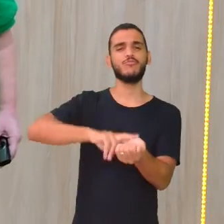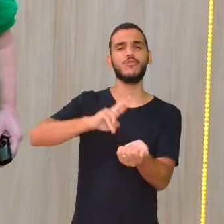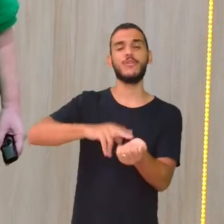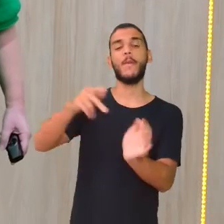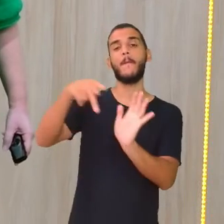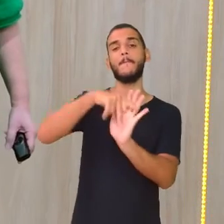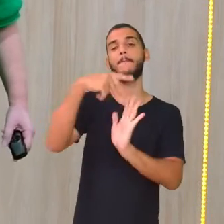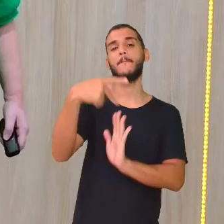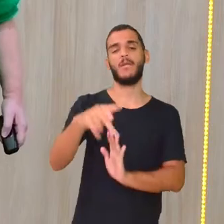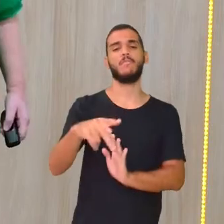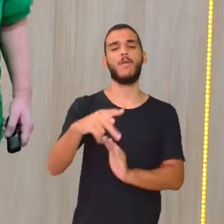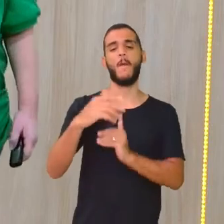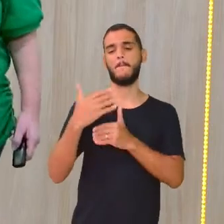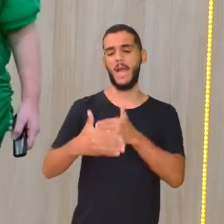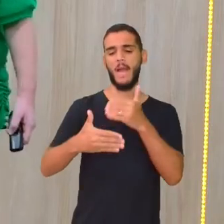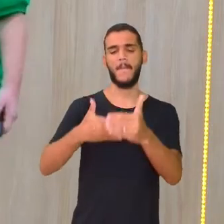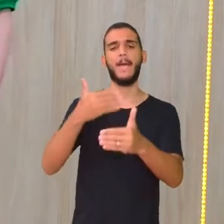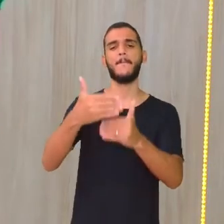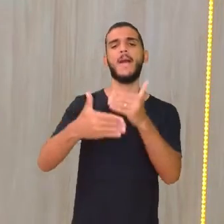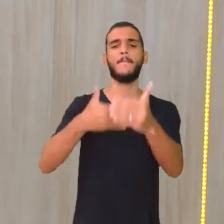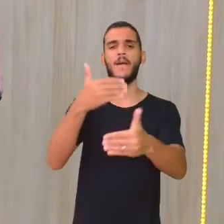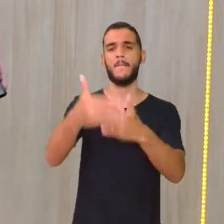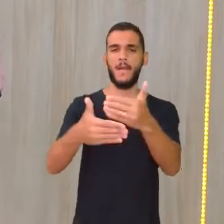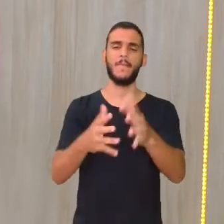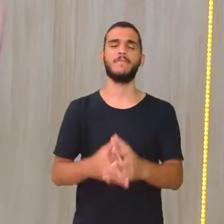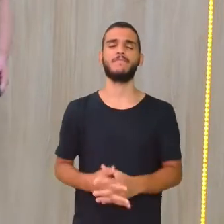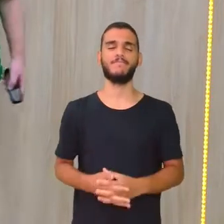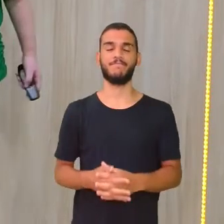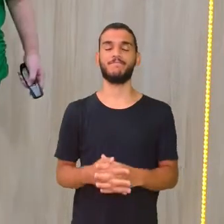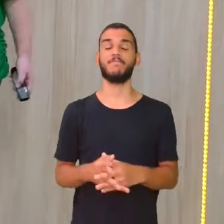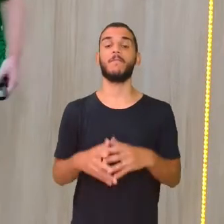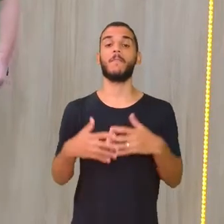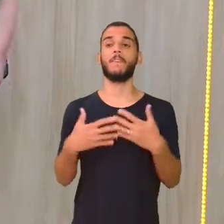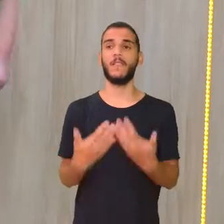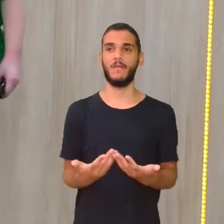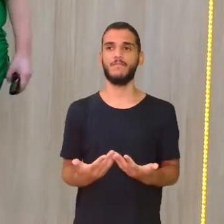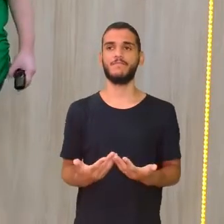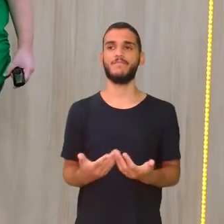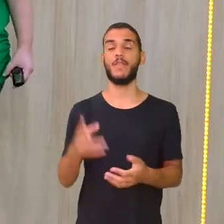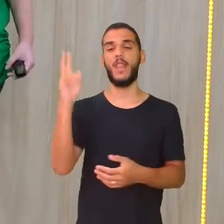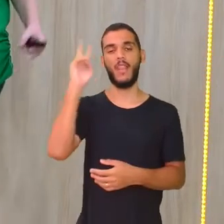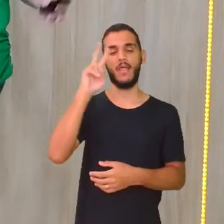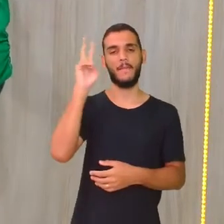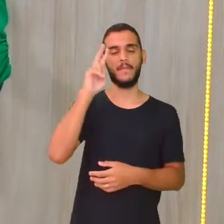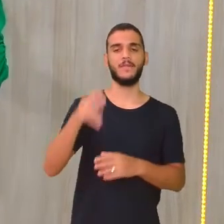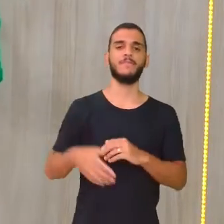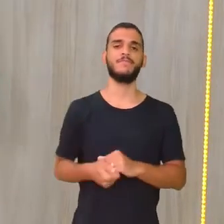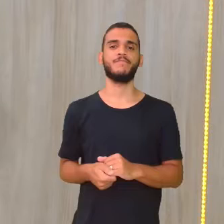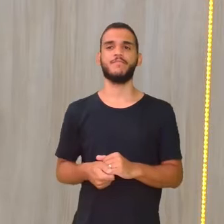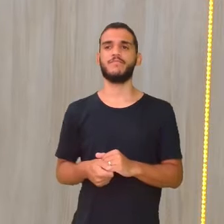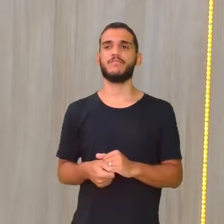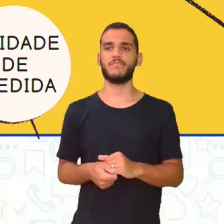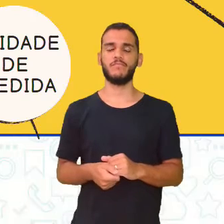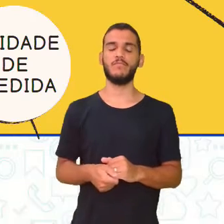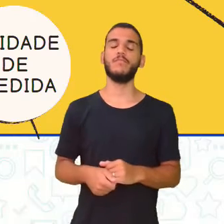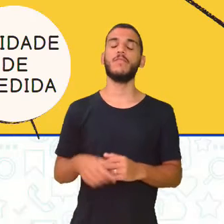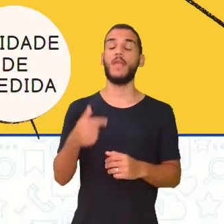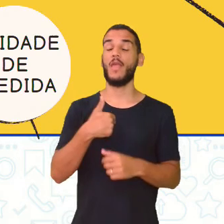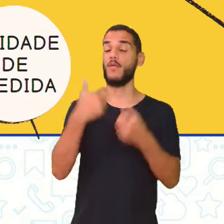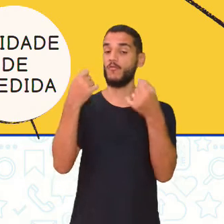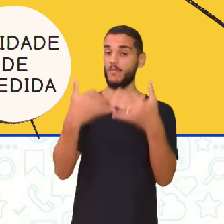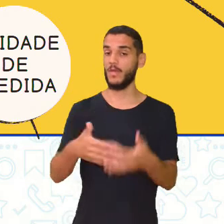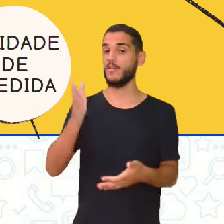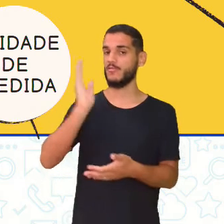todo mundo consegue chegar lá. Tá? Então, agora recapitulando. Lembra que eu digo que matemática não